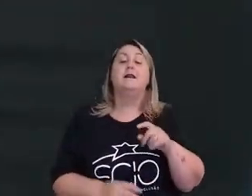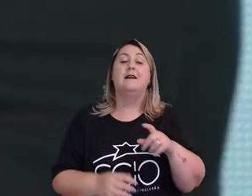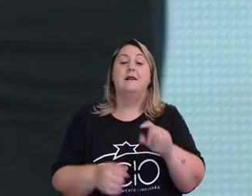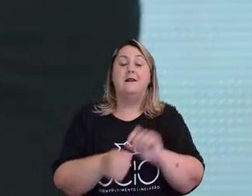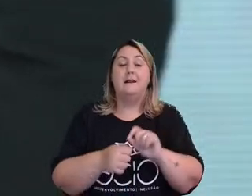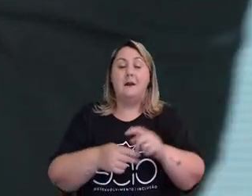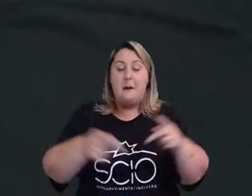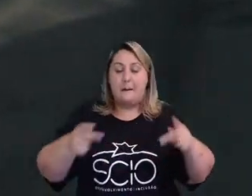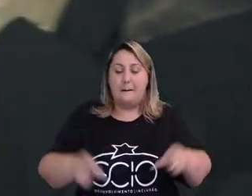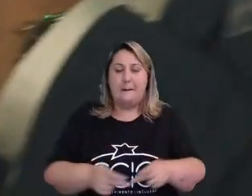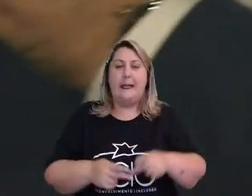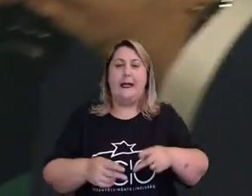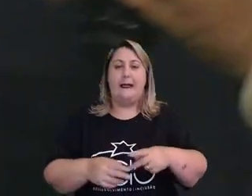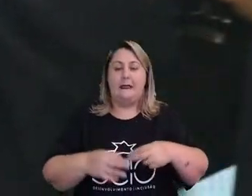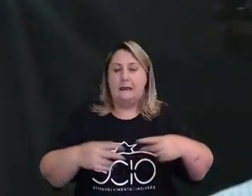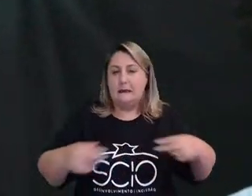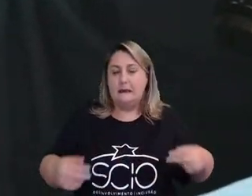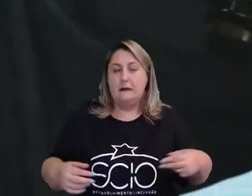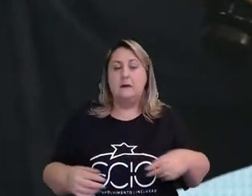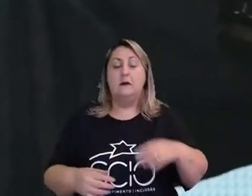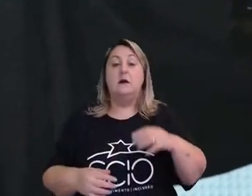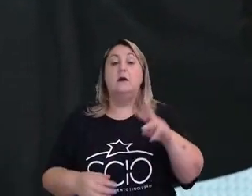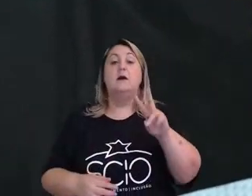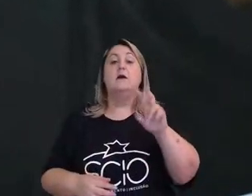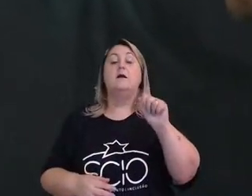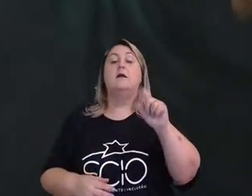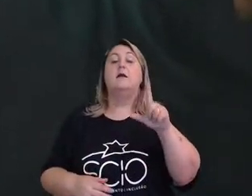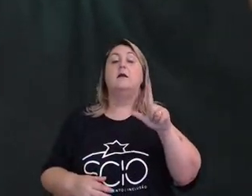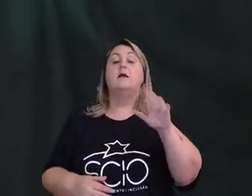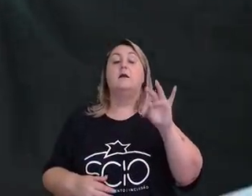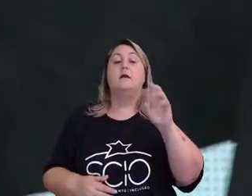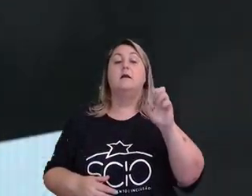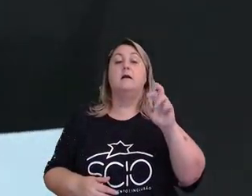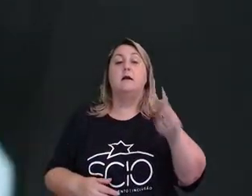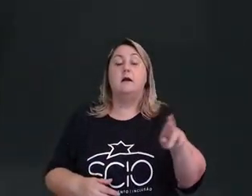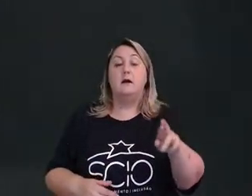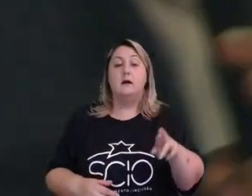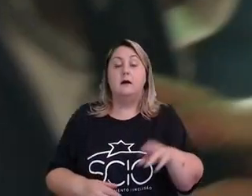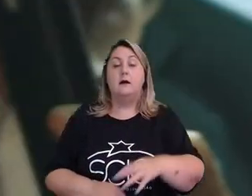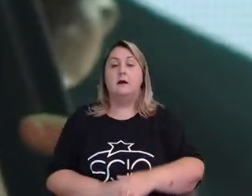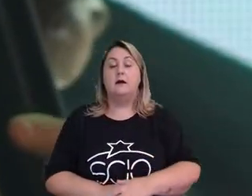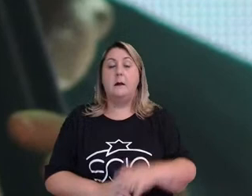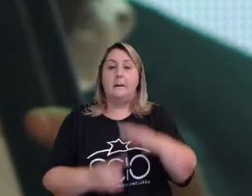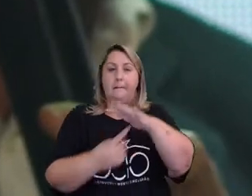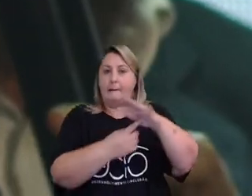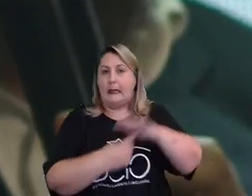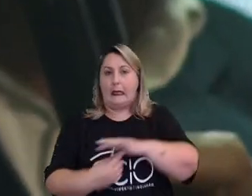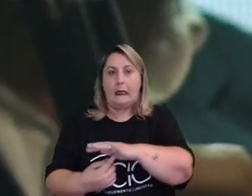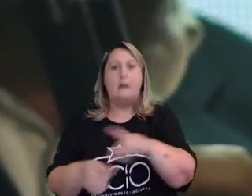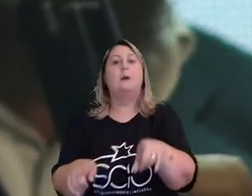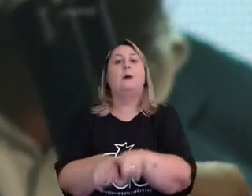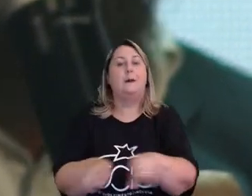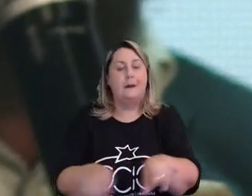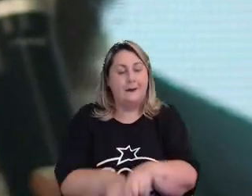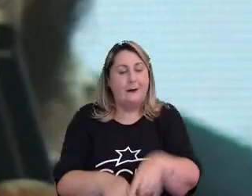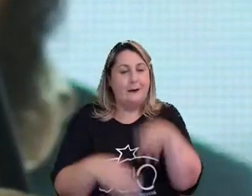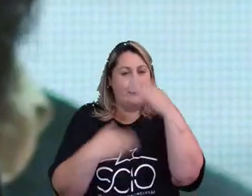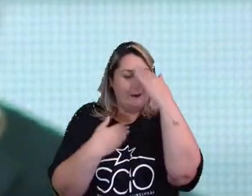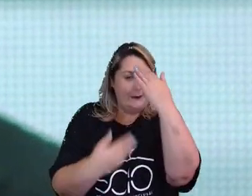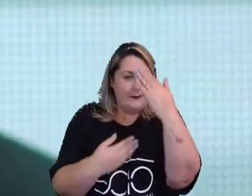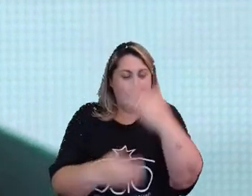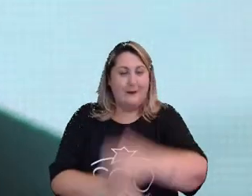foto um aparelho de jantar, Walter Henrique Soares, de Matão.